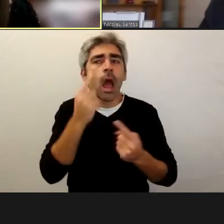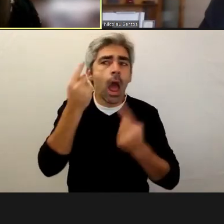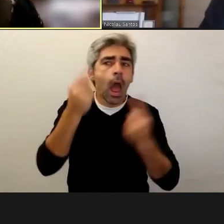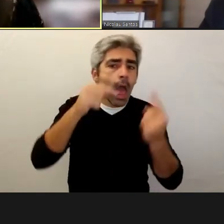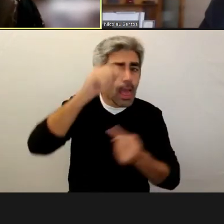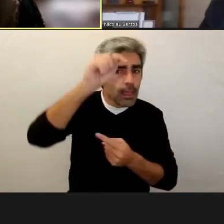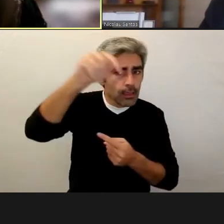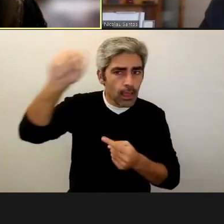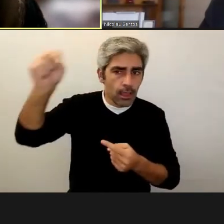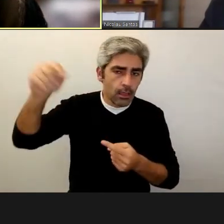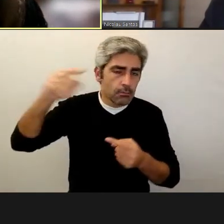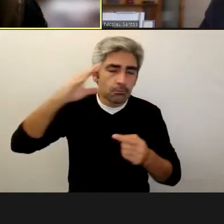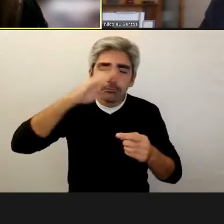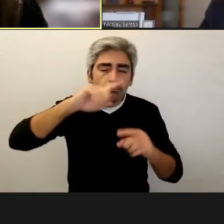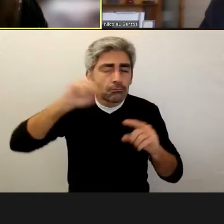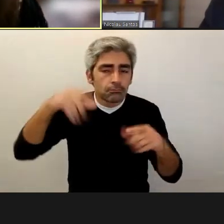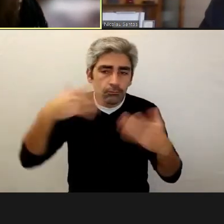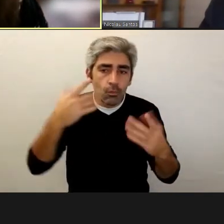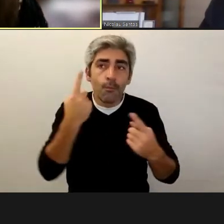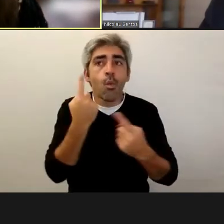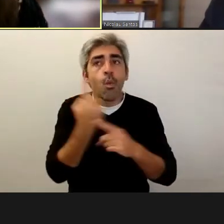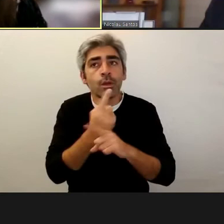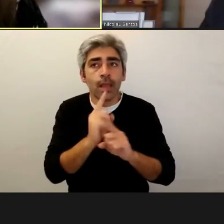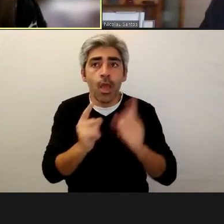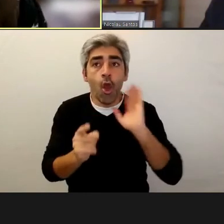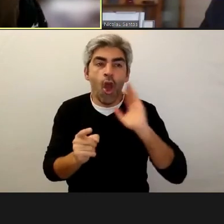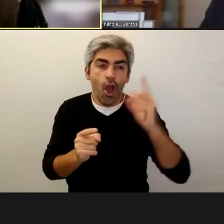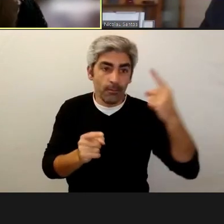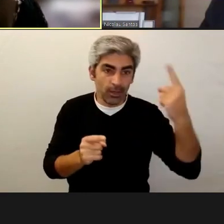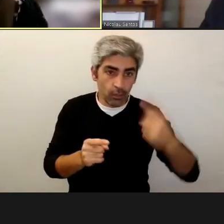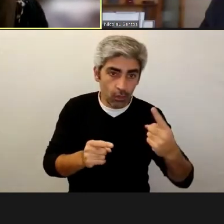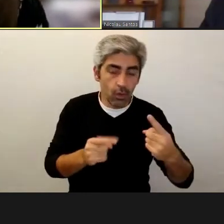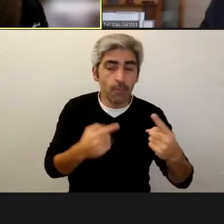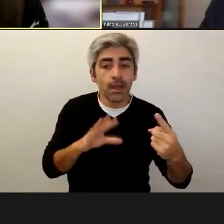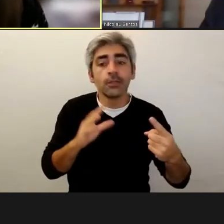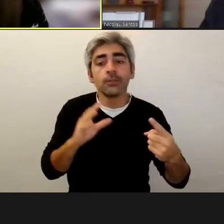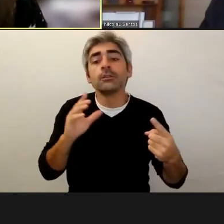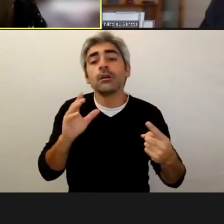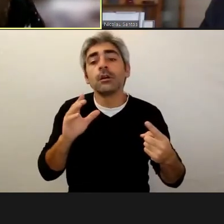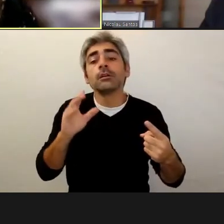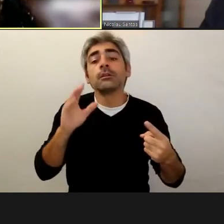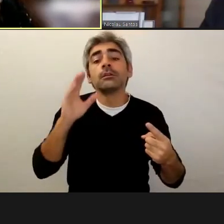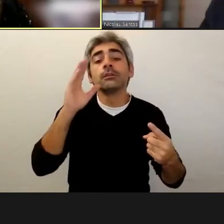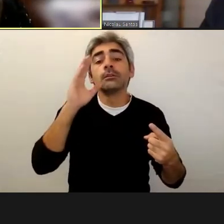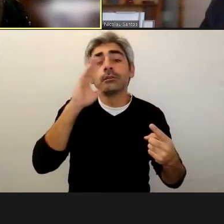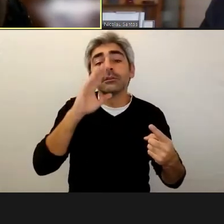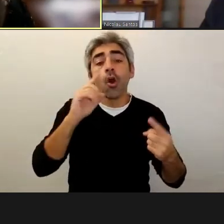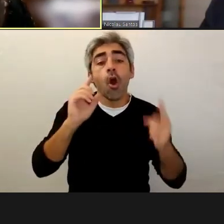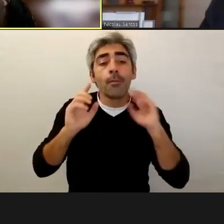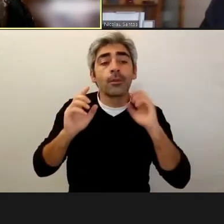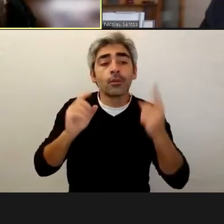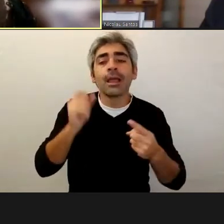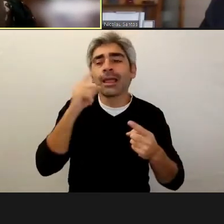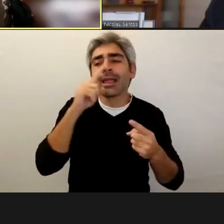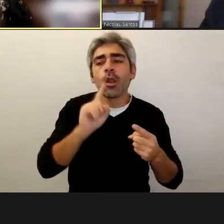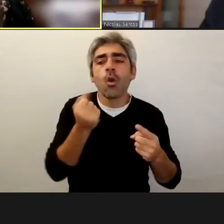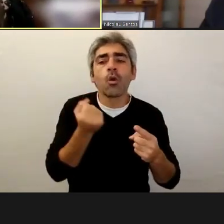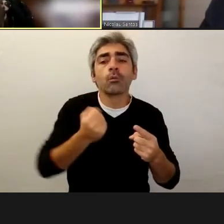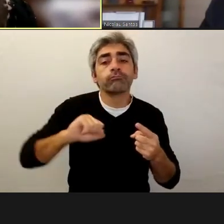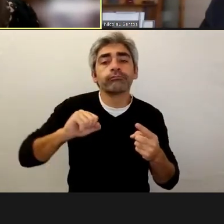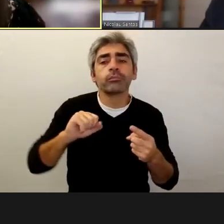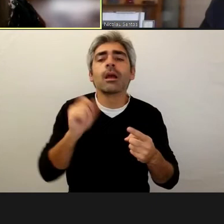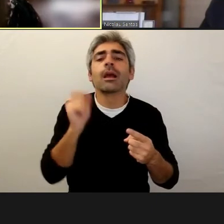ou seja, uma coisa é ser obrigatório, outra coisa é nós dizermos é obrigatório, mas então o que é que acontece a quem não cumpre? Por exemplo, estabelecer algum